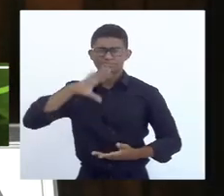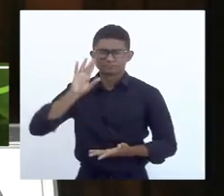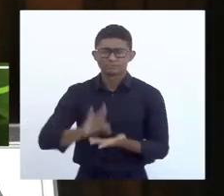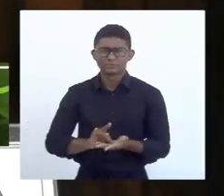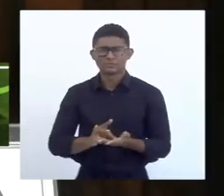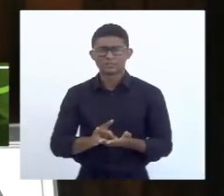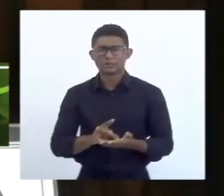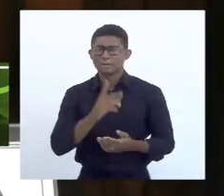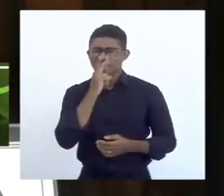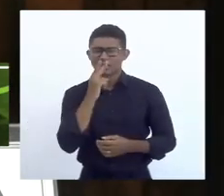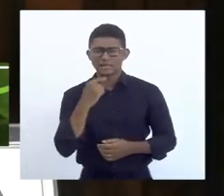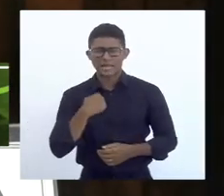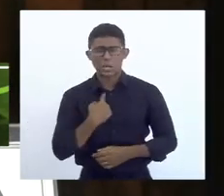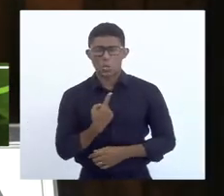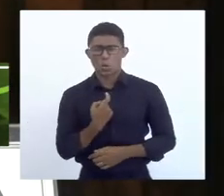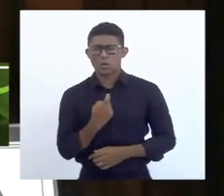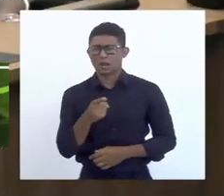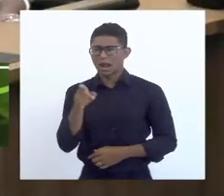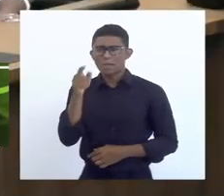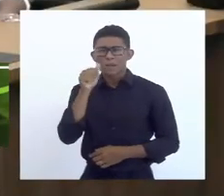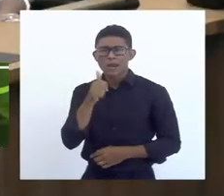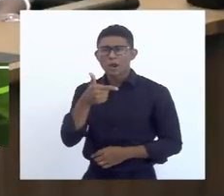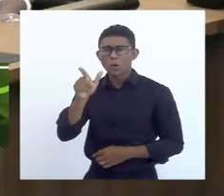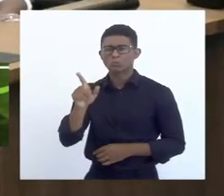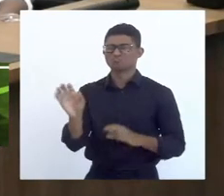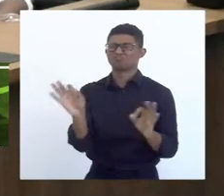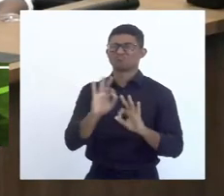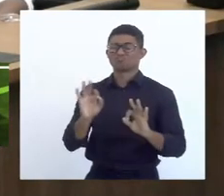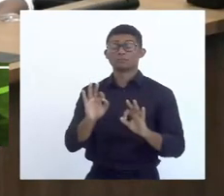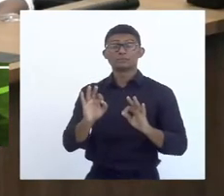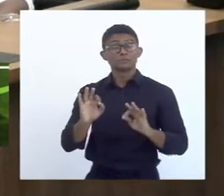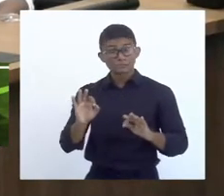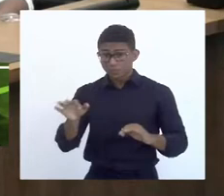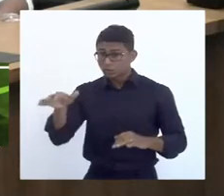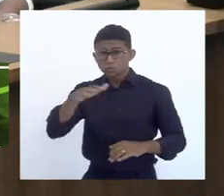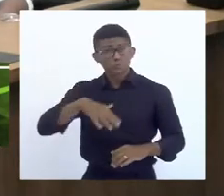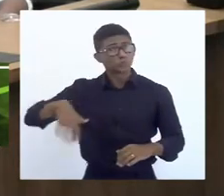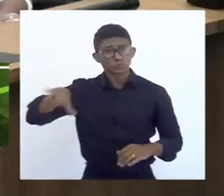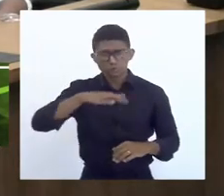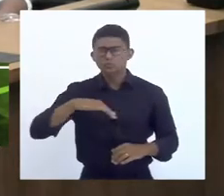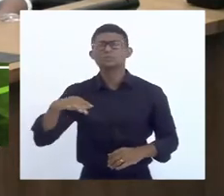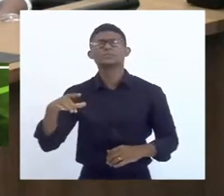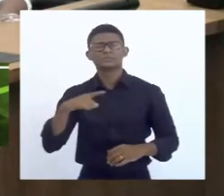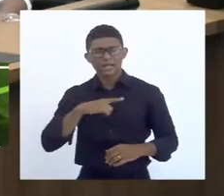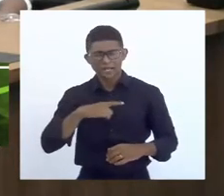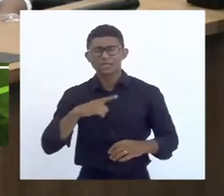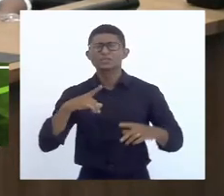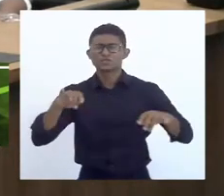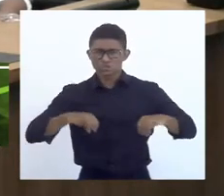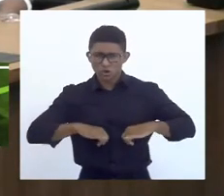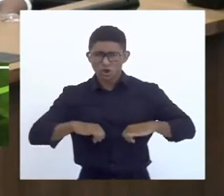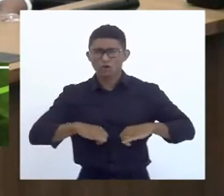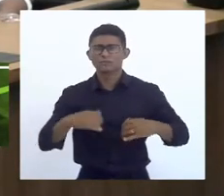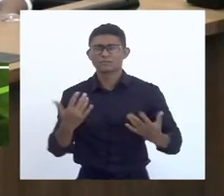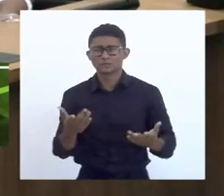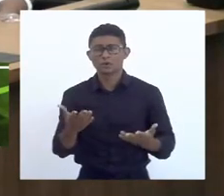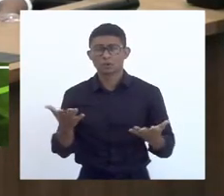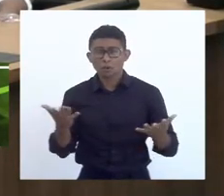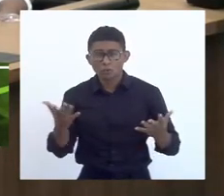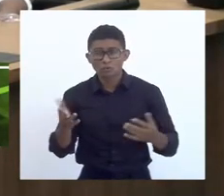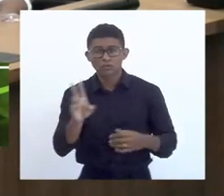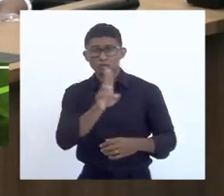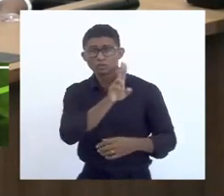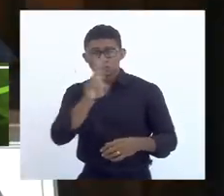é individual e que não é responsabilidade nossa. Talvez as pessoas que chegam hoje com o nome dado não imaginem o que é chegar no plenário